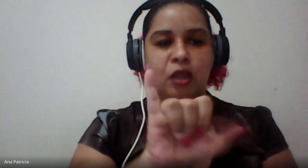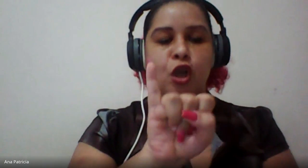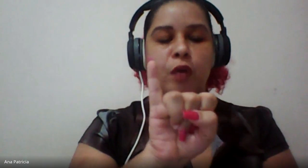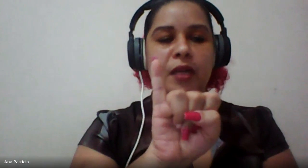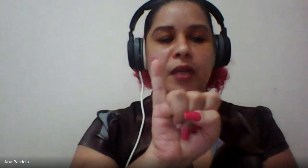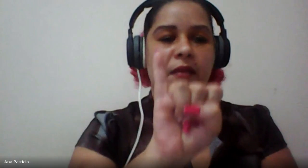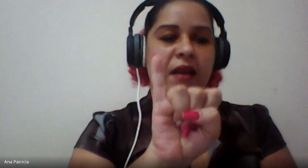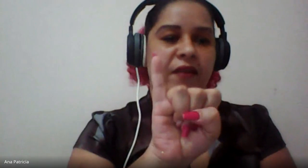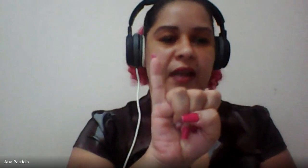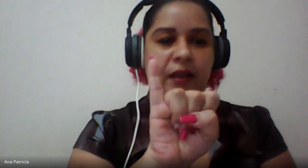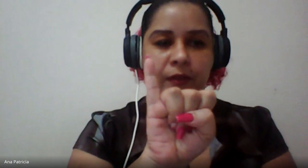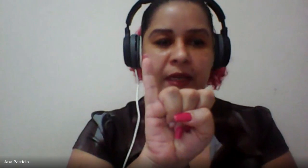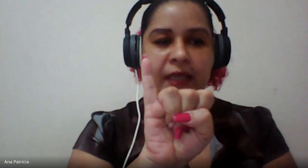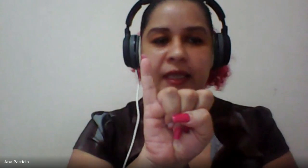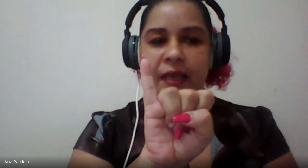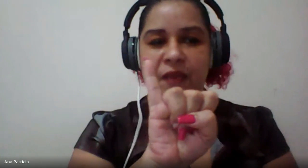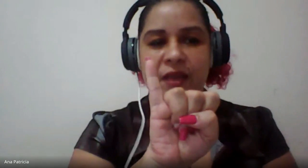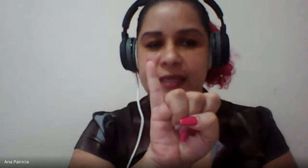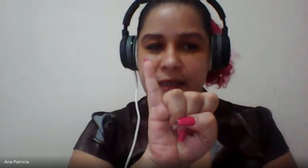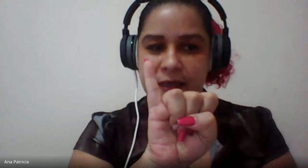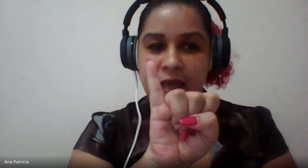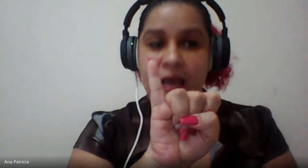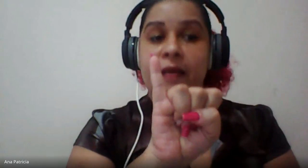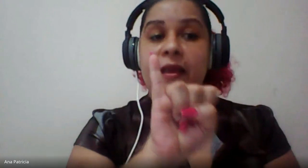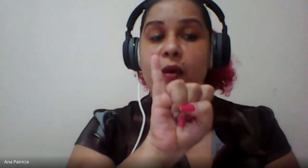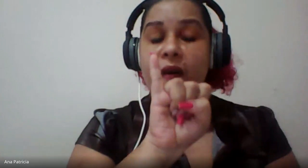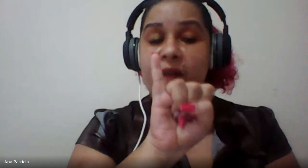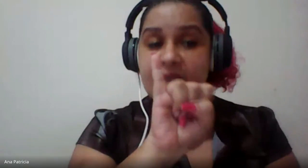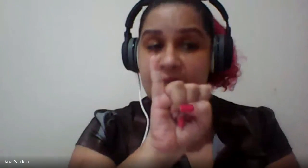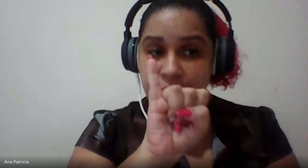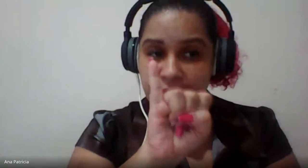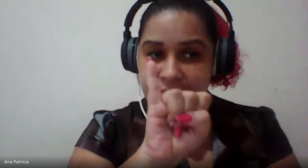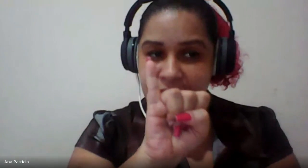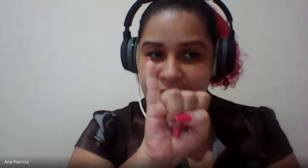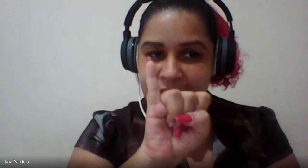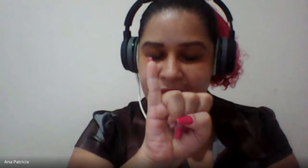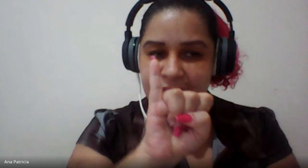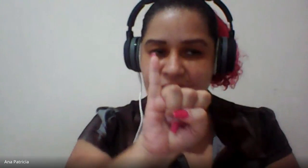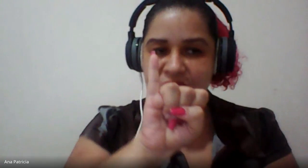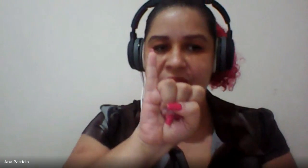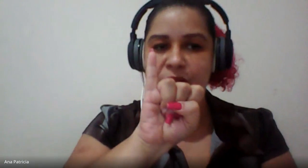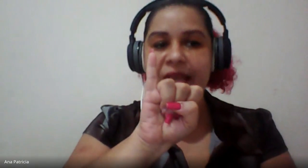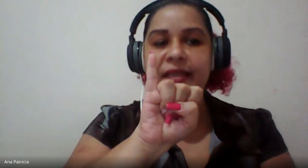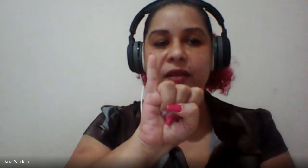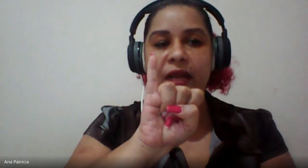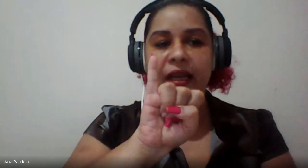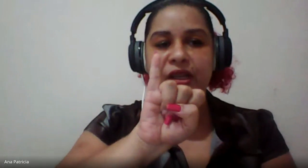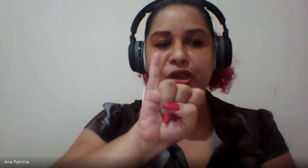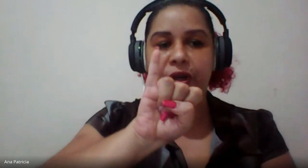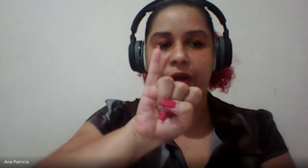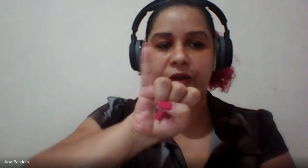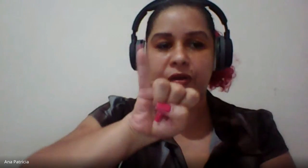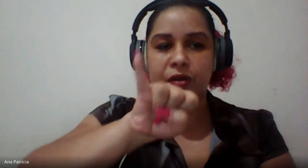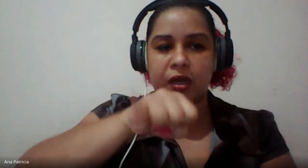É só o dedo mindinho levantado. Uma letrinha bem facinha. E com essa configuração da letra I, a gente faz o desenho da letra